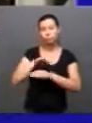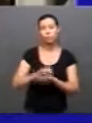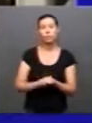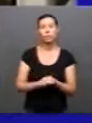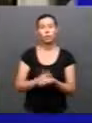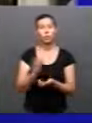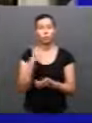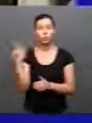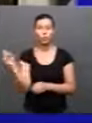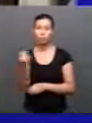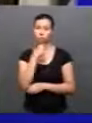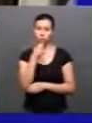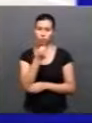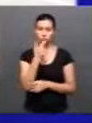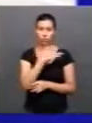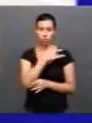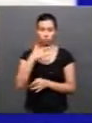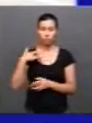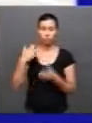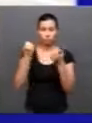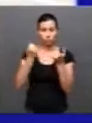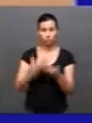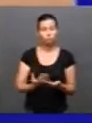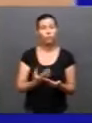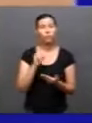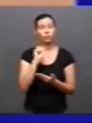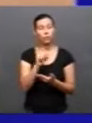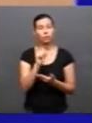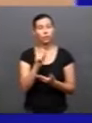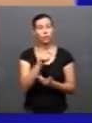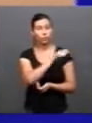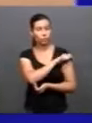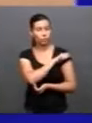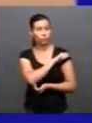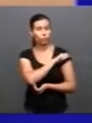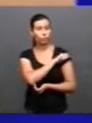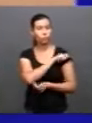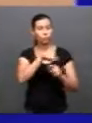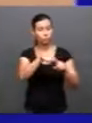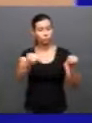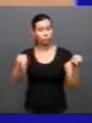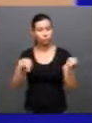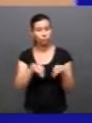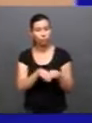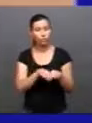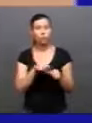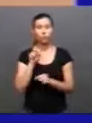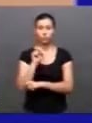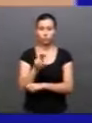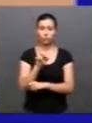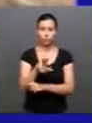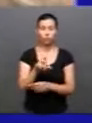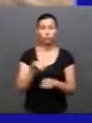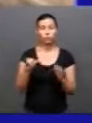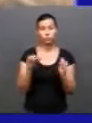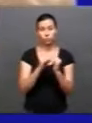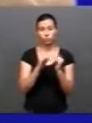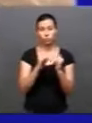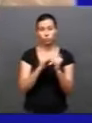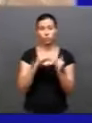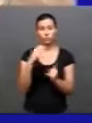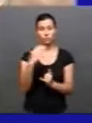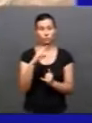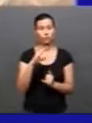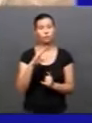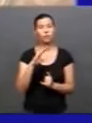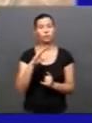saúde, mostramos um estudo feito por alunos e professores do Laboratório de Virologia do Instituto de Ciências Biomédicas,